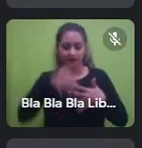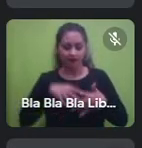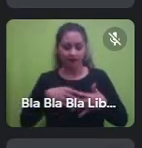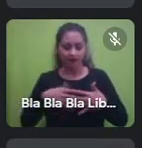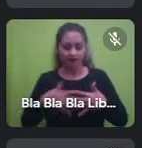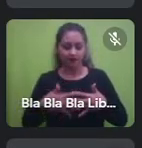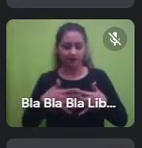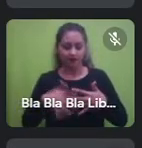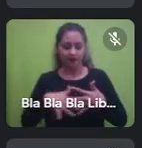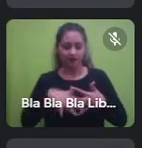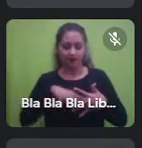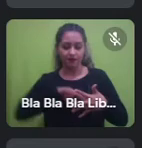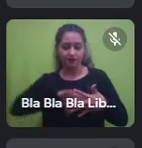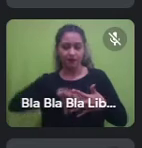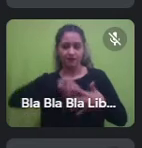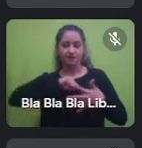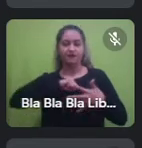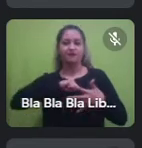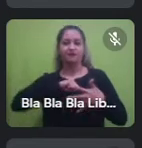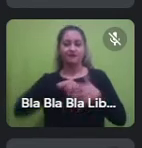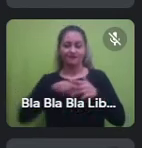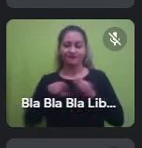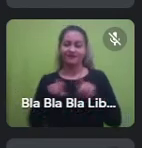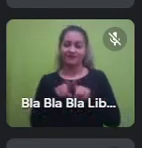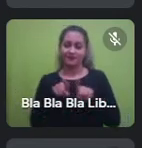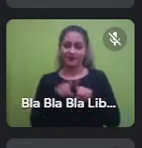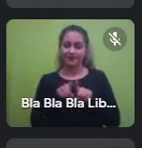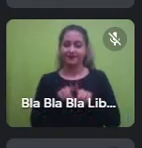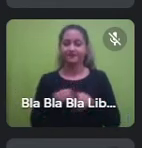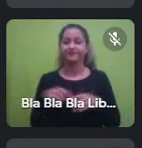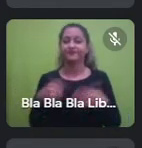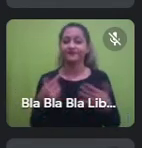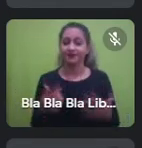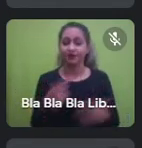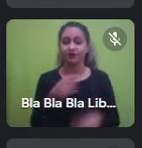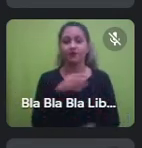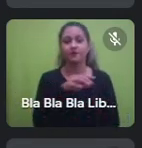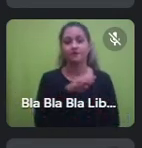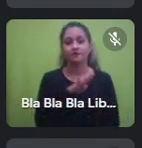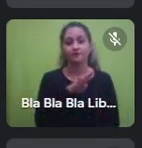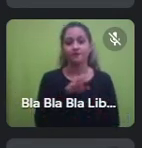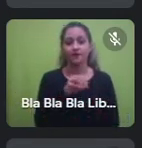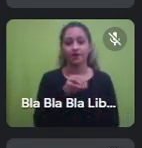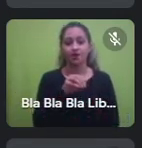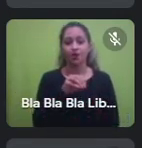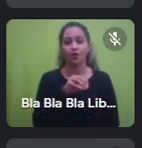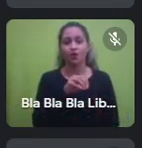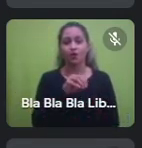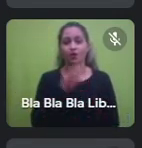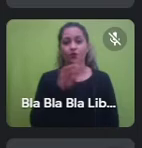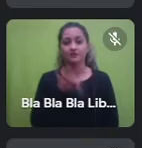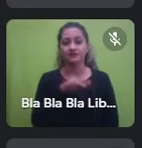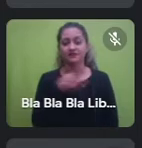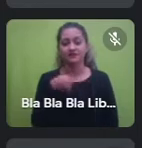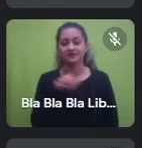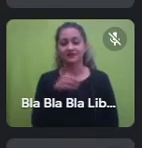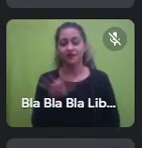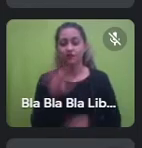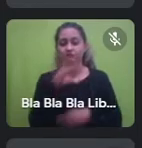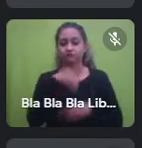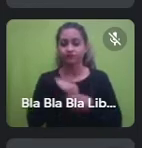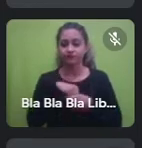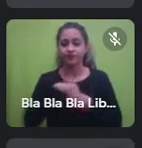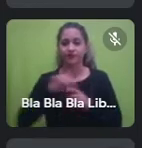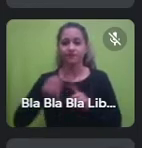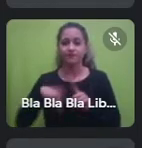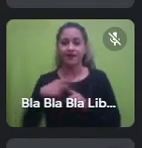partir da alimentação. Então, a bioacumulação consiste na bioconcentração, mais a incorporação do toxicante no